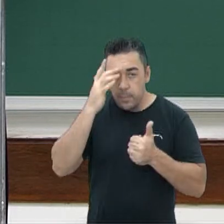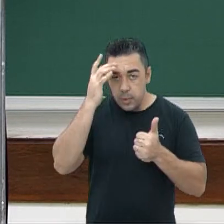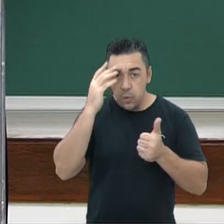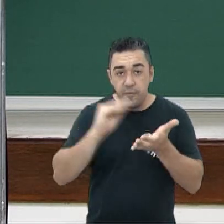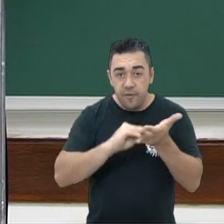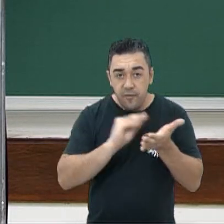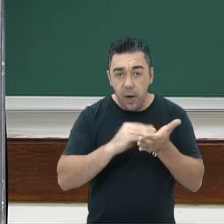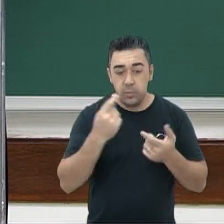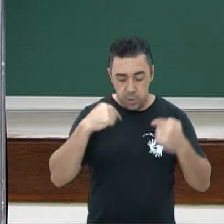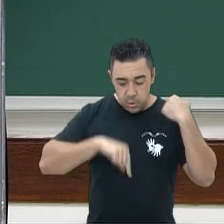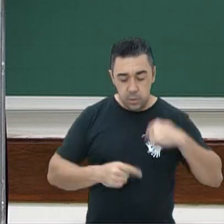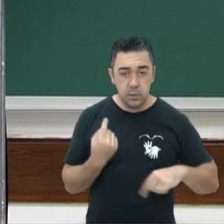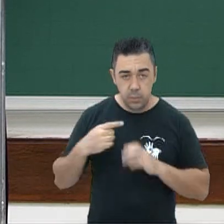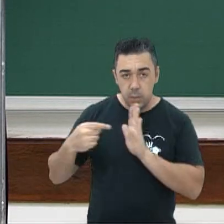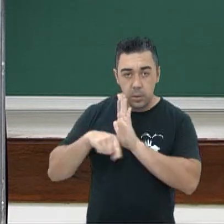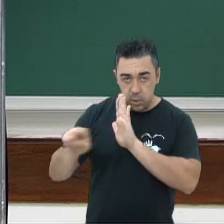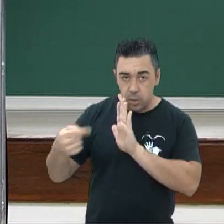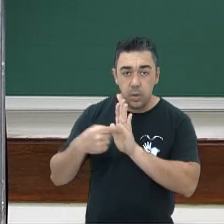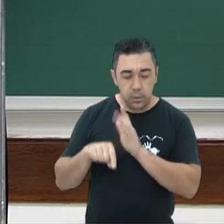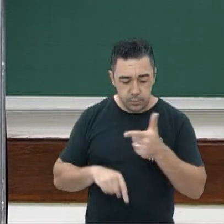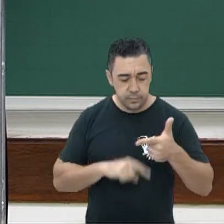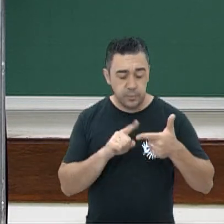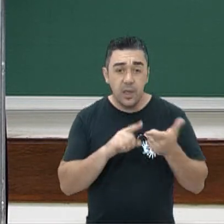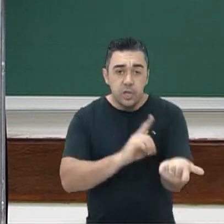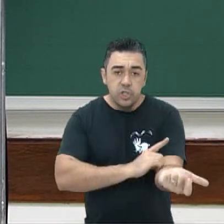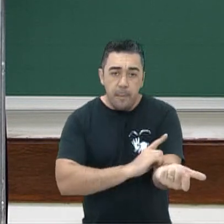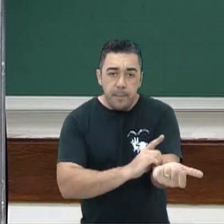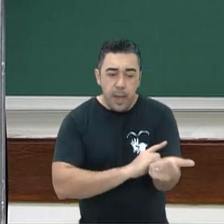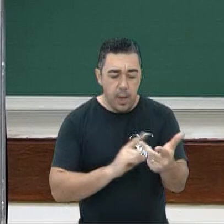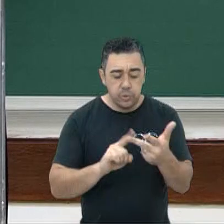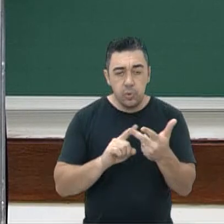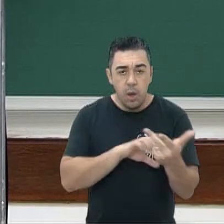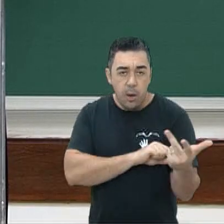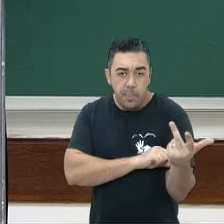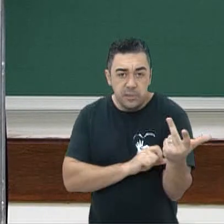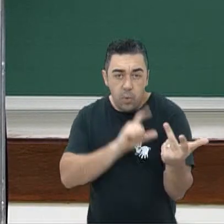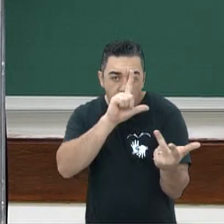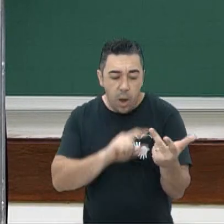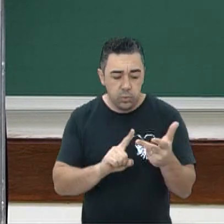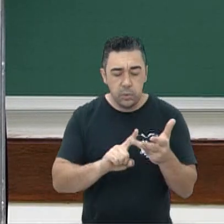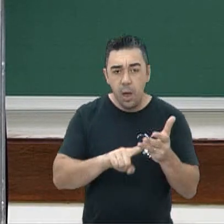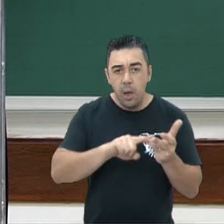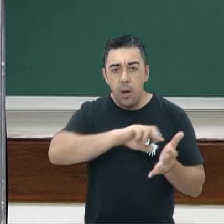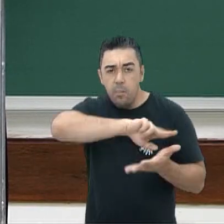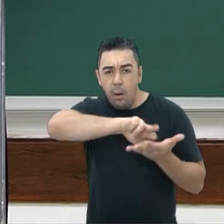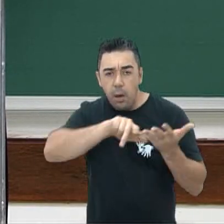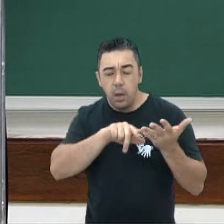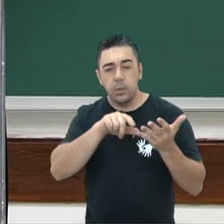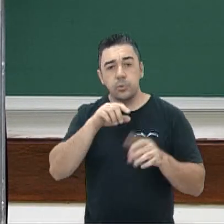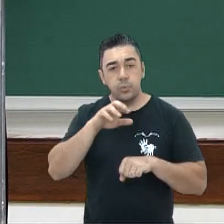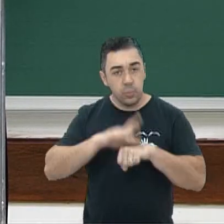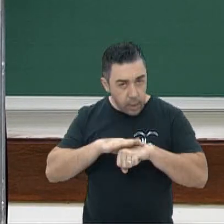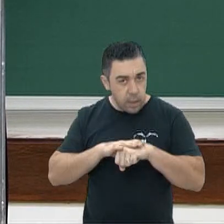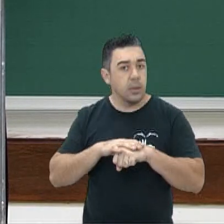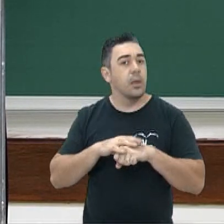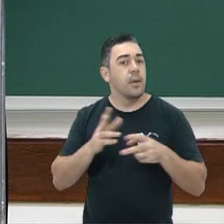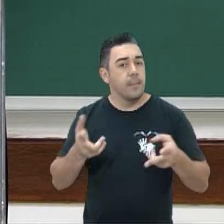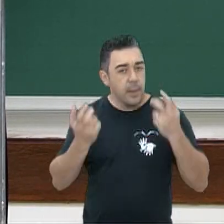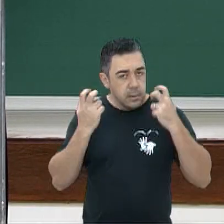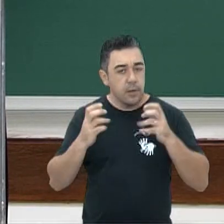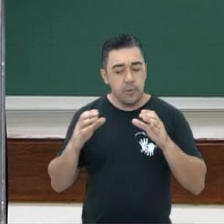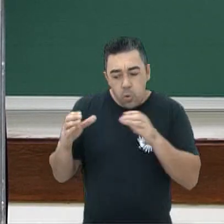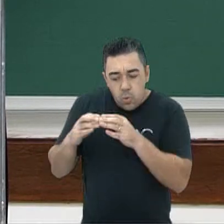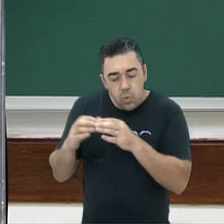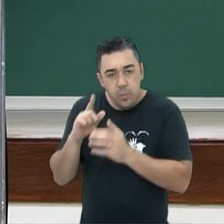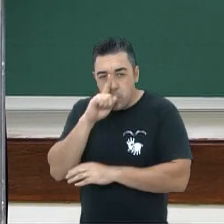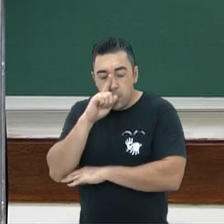carência nutricional também estão no grupo de risco. Diabéticos, hipertensão, várias outras doenças. Então a gente percebe que